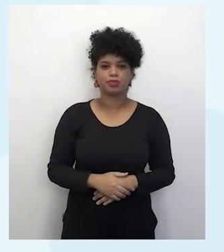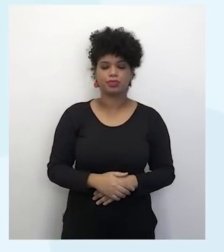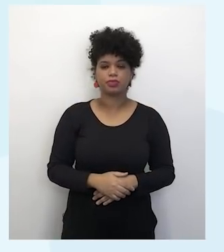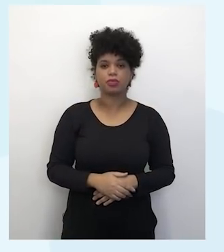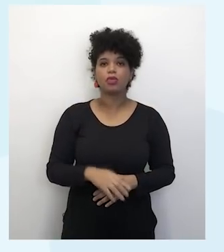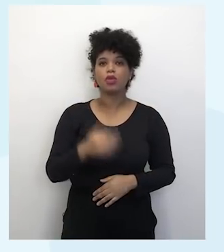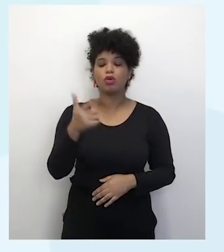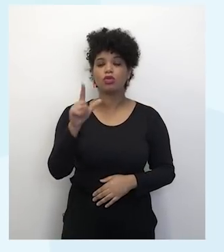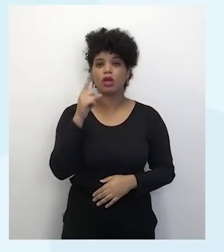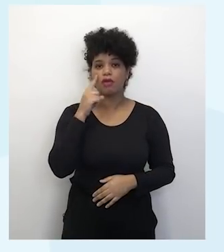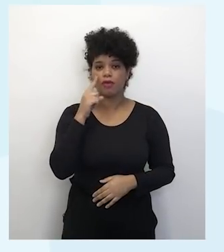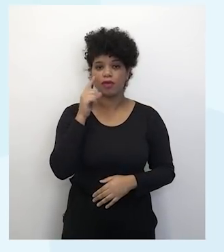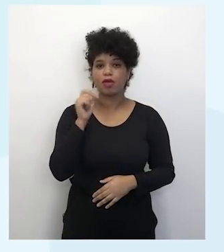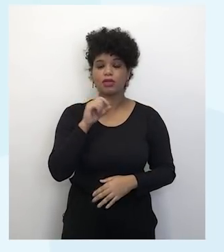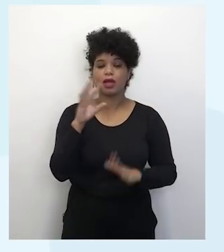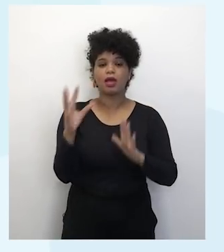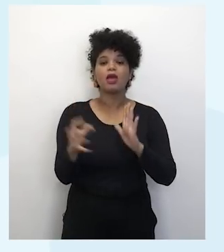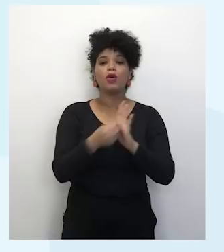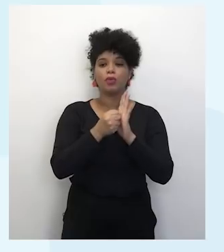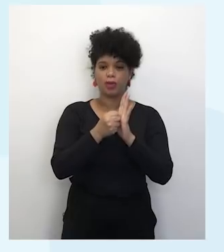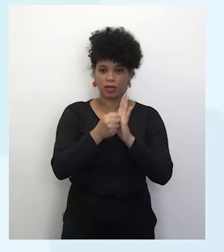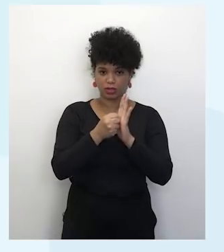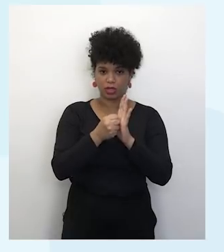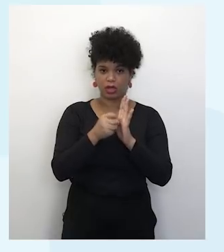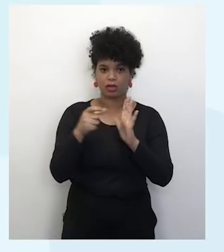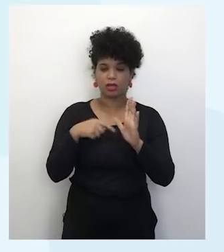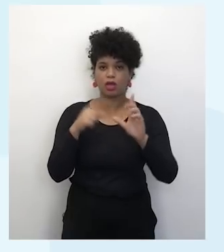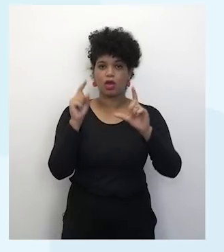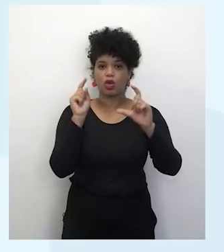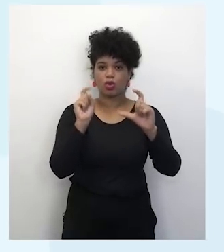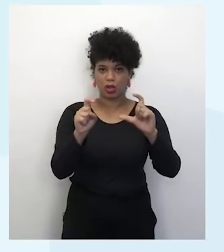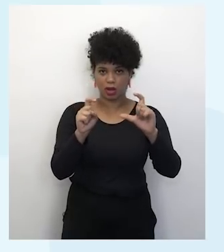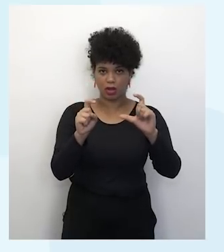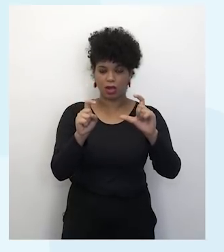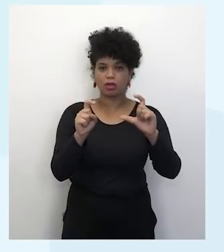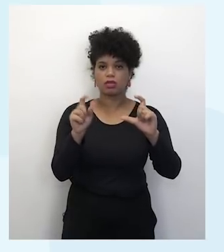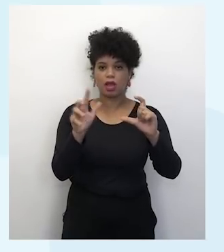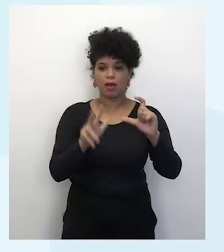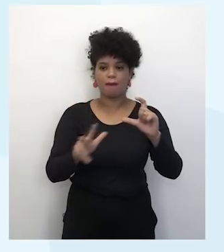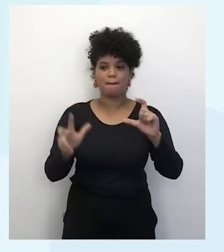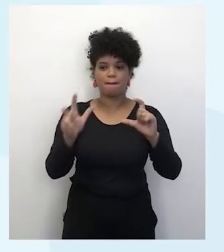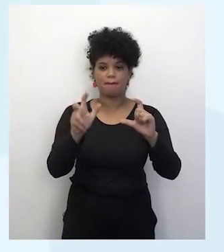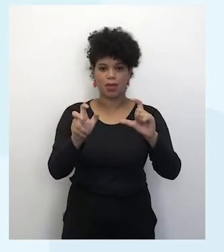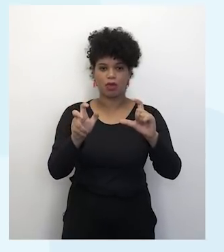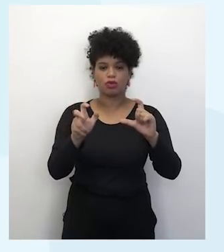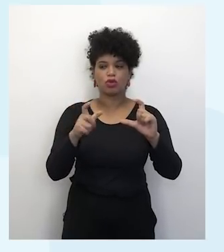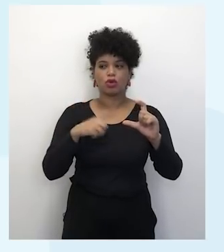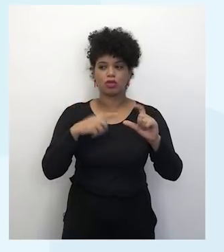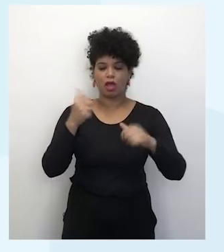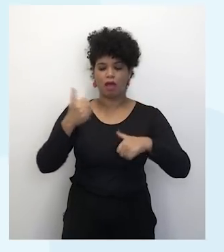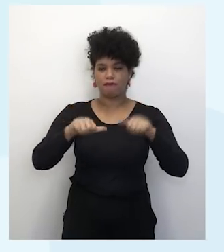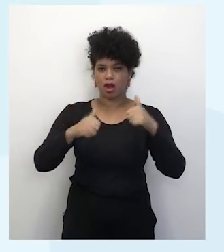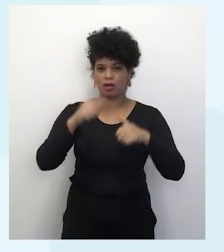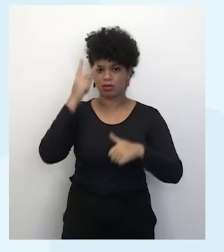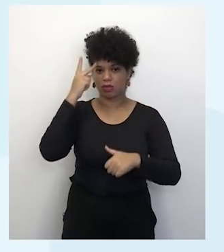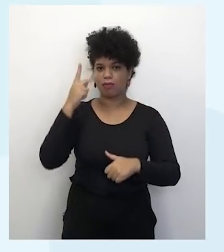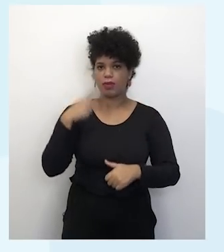Em seguida, ele vai preencher, né, ele vai clicar lá com o mouse, preencher